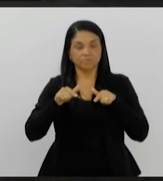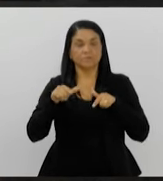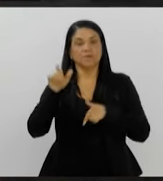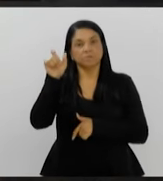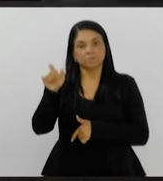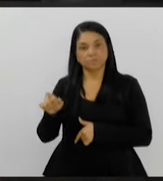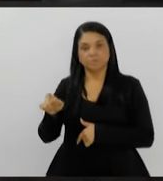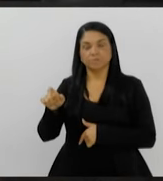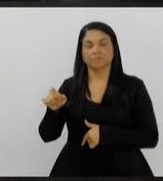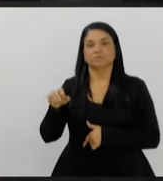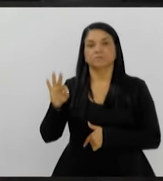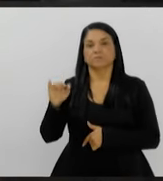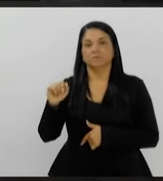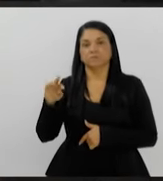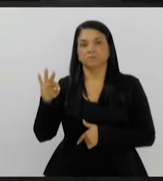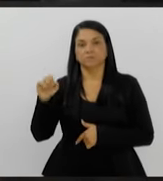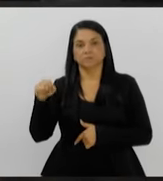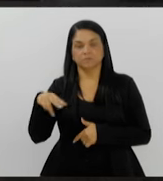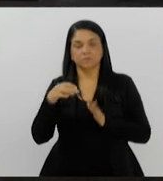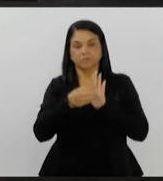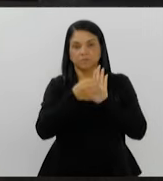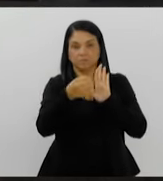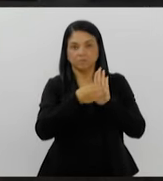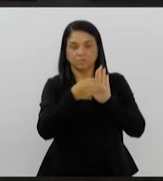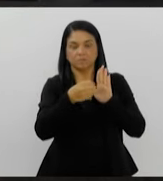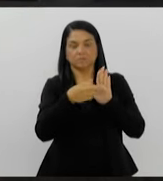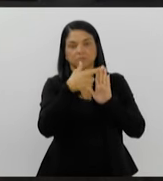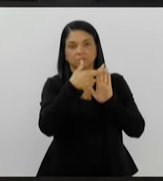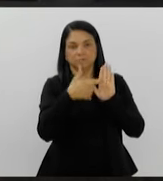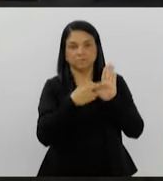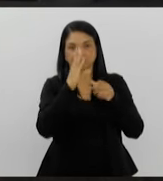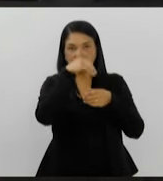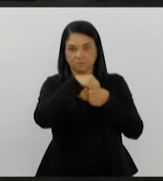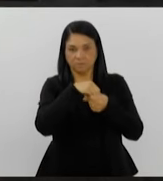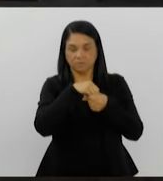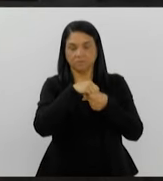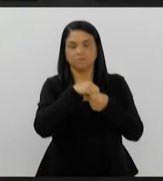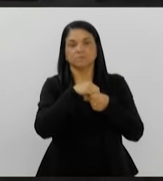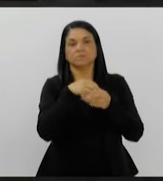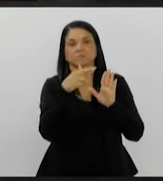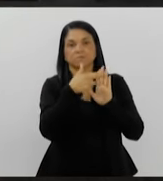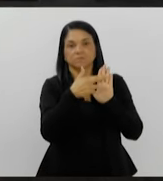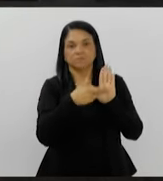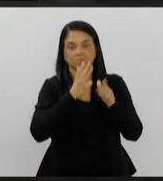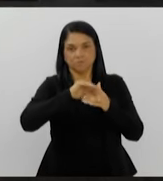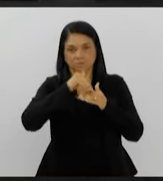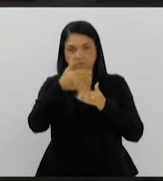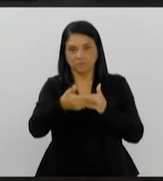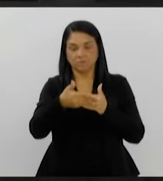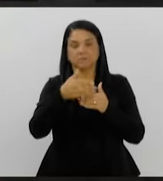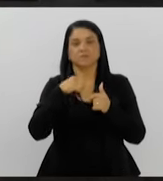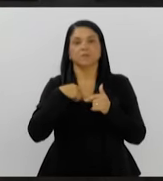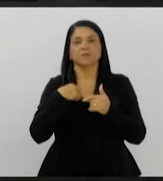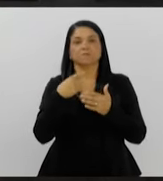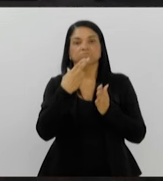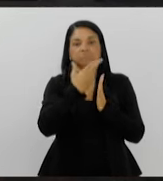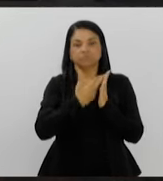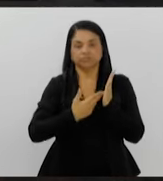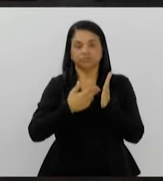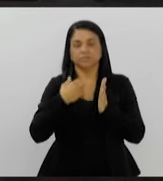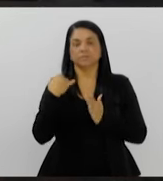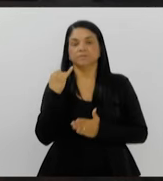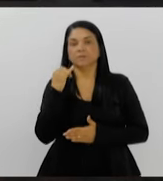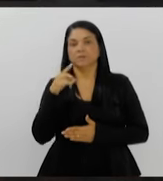Rosa perz parecer da comissão de normas internas e proposições externas favoráveis relatoria do deputado Guilherme delaroli